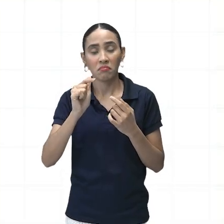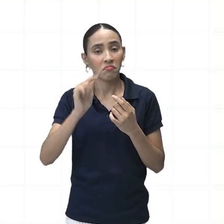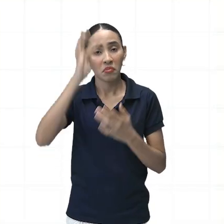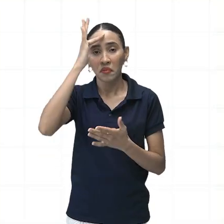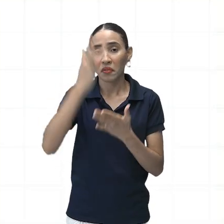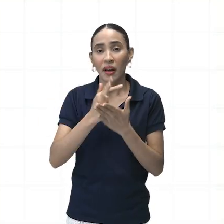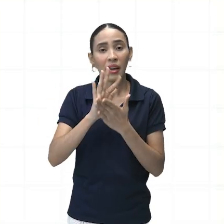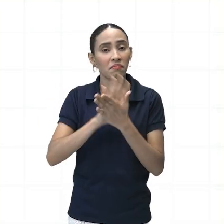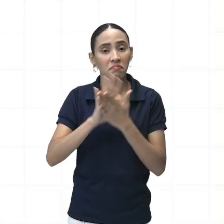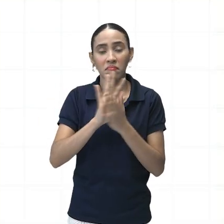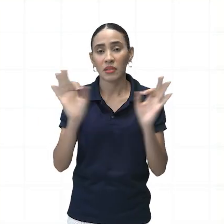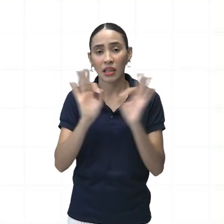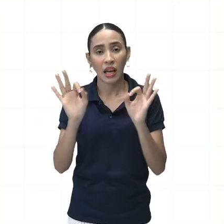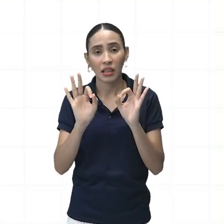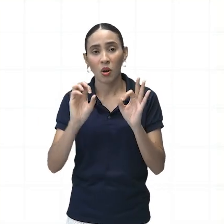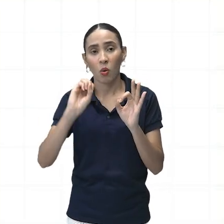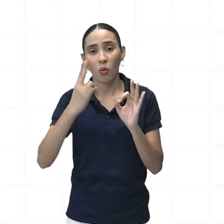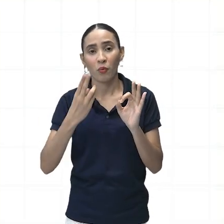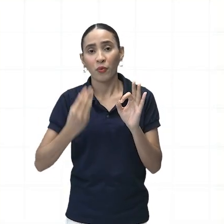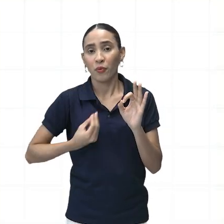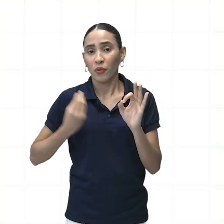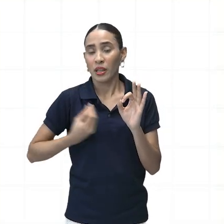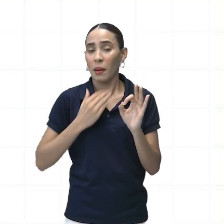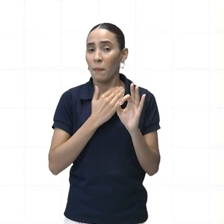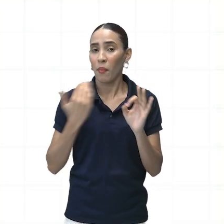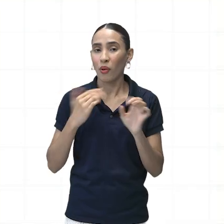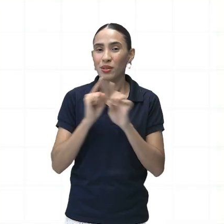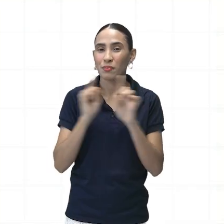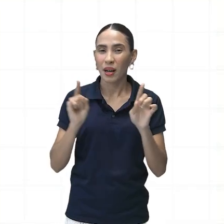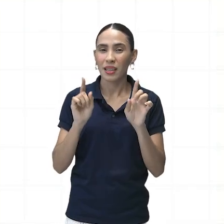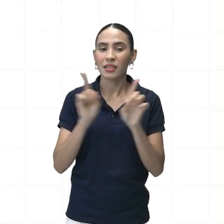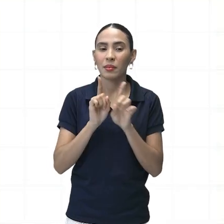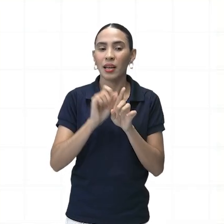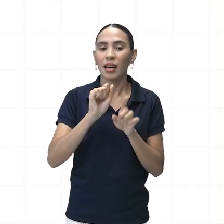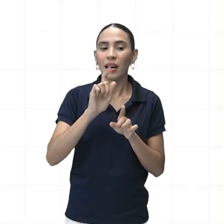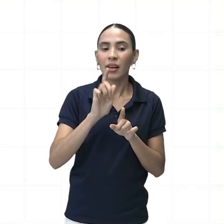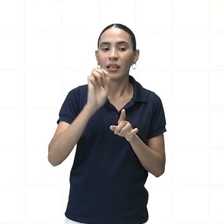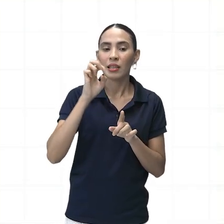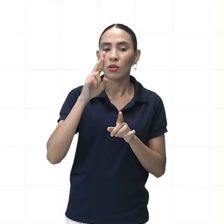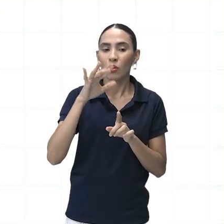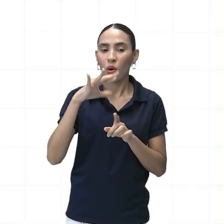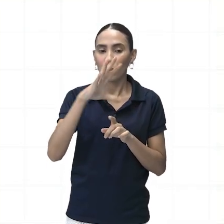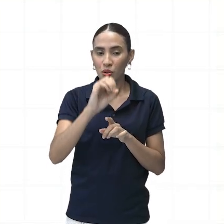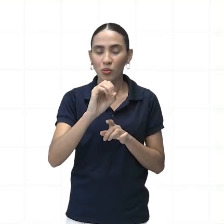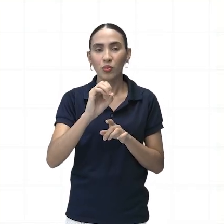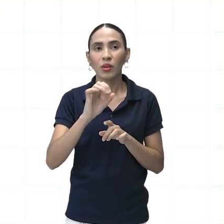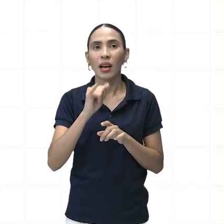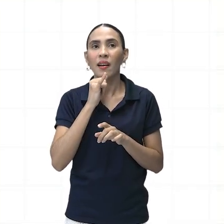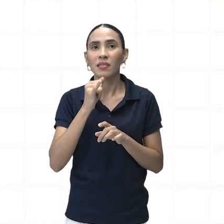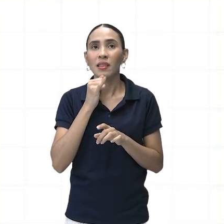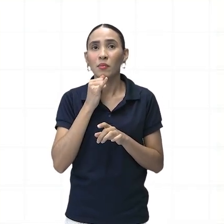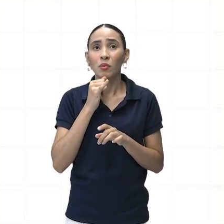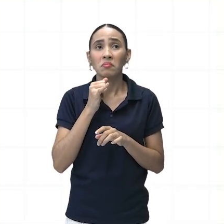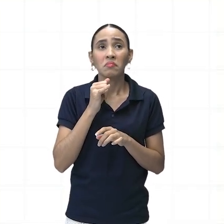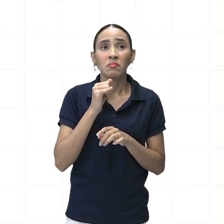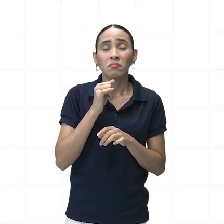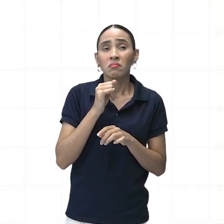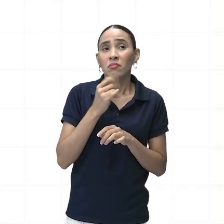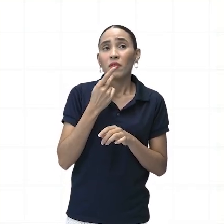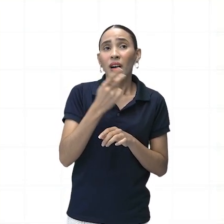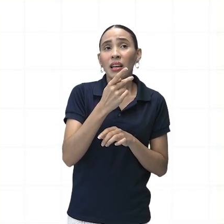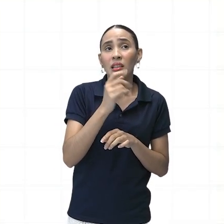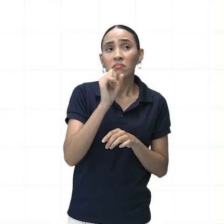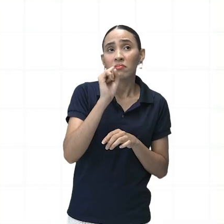ideia de vida após a morte, mas também o agnosticismo, que ele fala assim, nem que sim, nem que não,